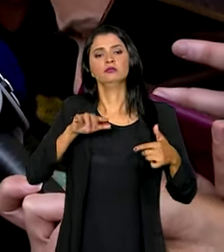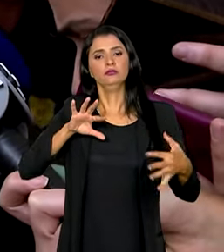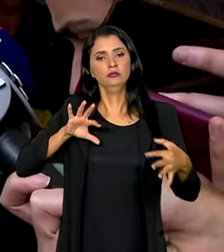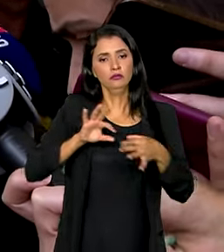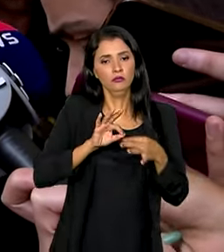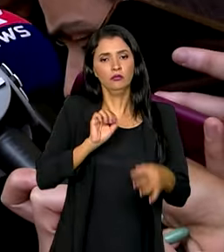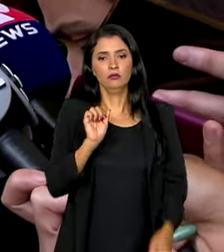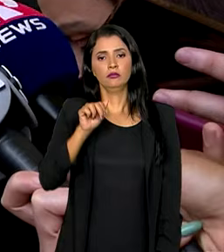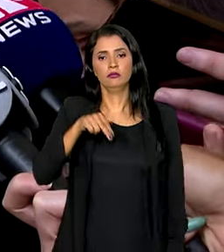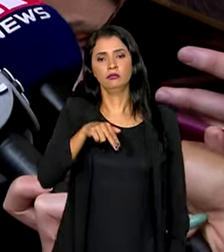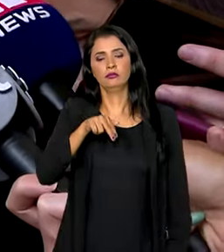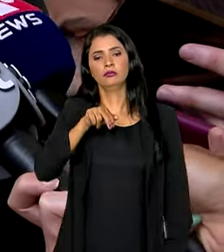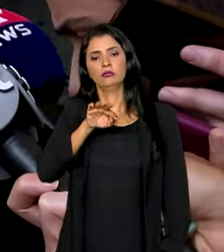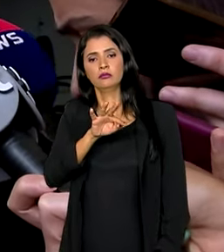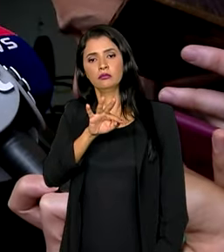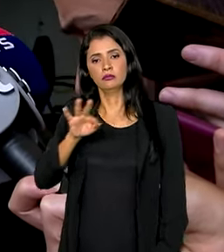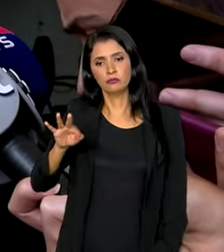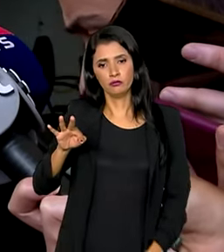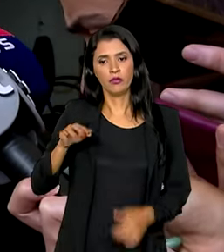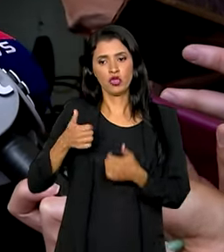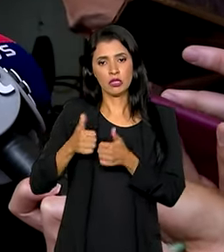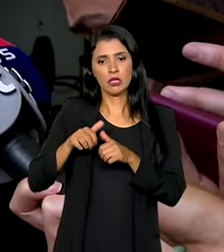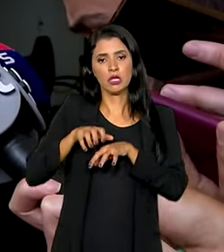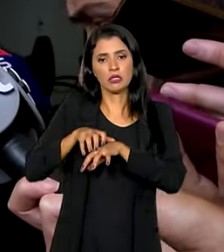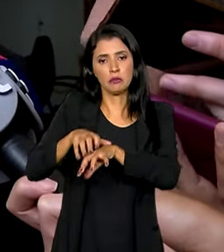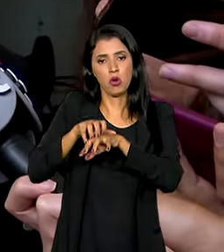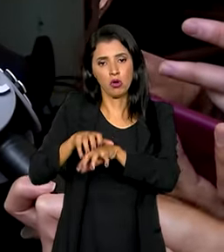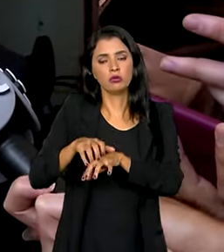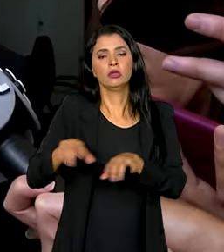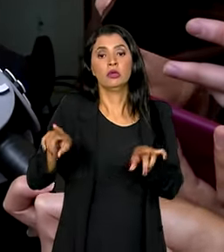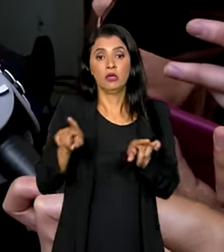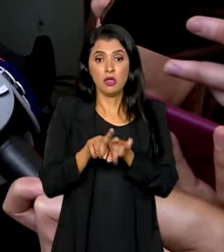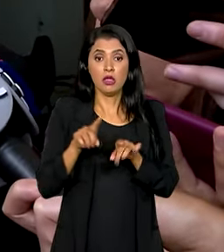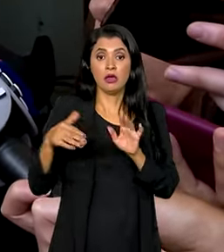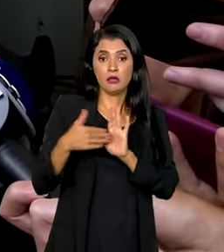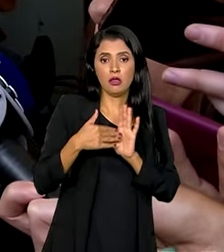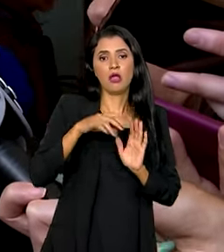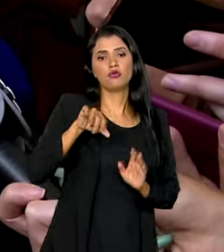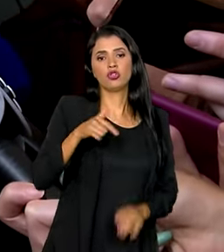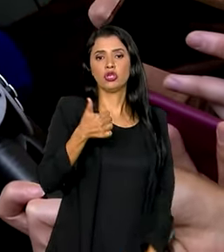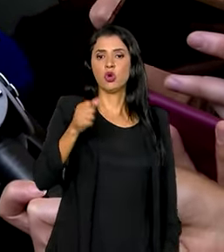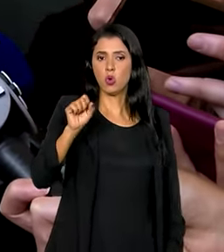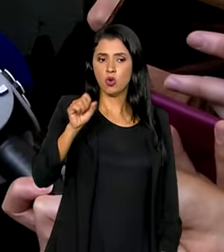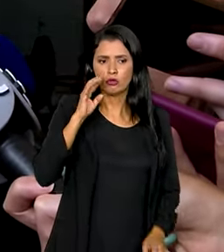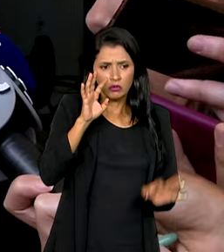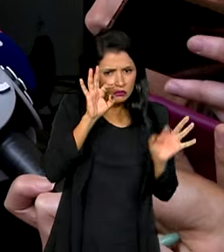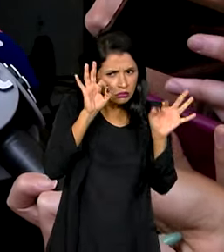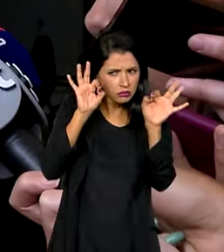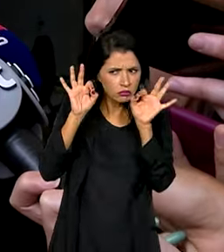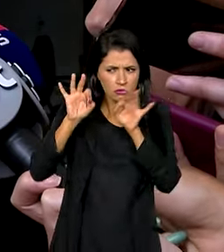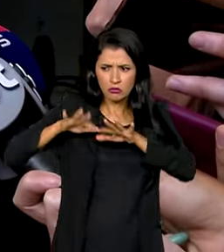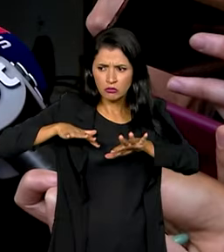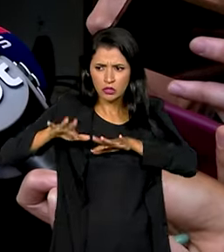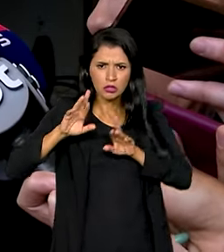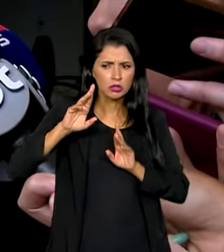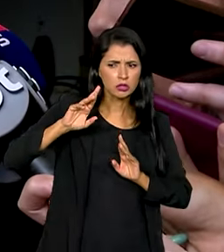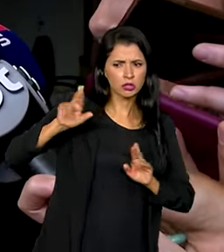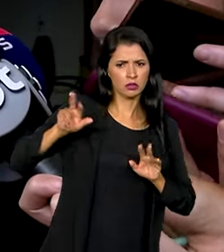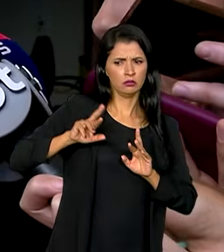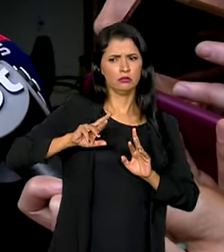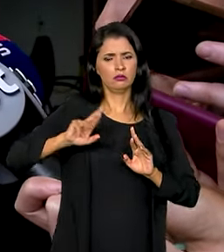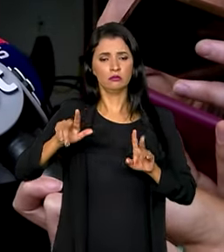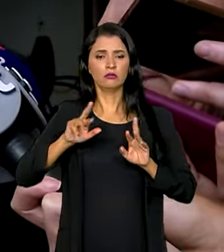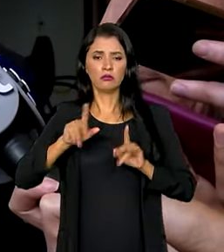Agência Nacional de Transportes Terrestres, e vai, daqui até o dia 8, monitorar qualquer movimentação